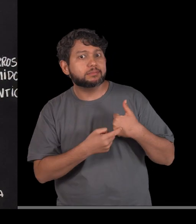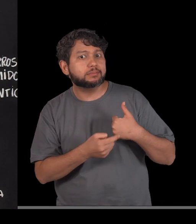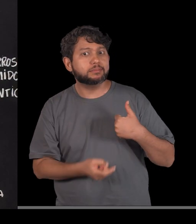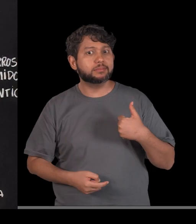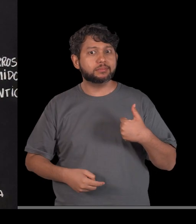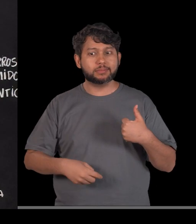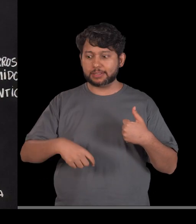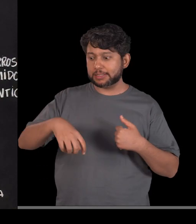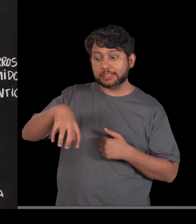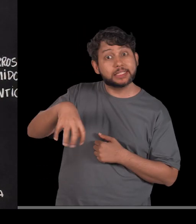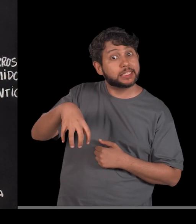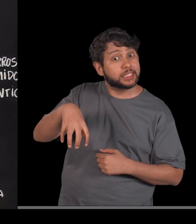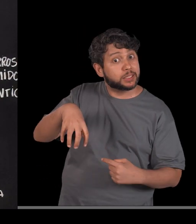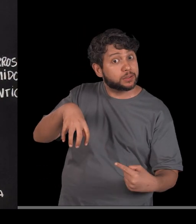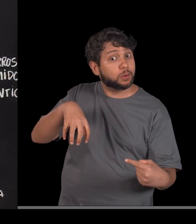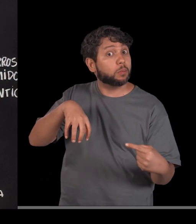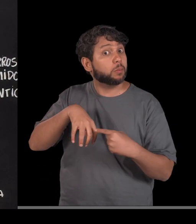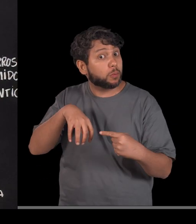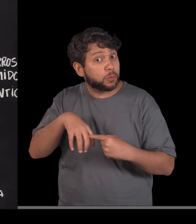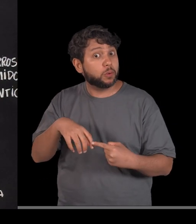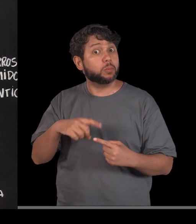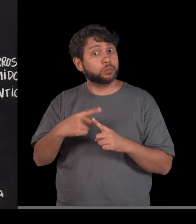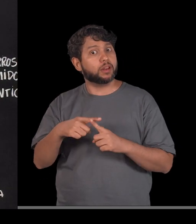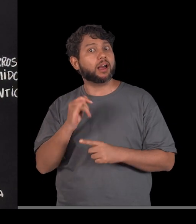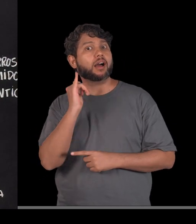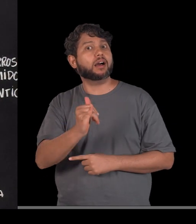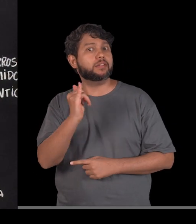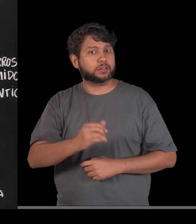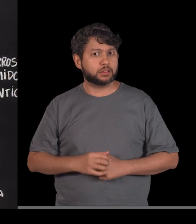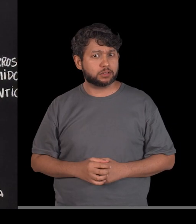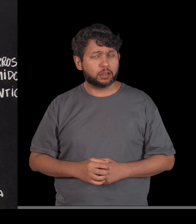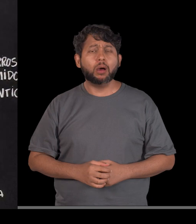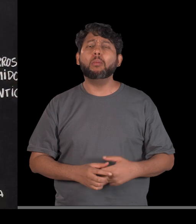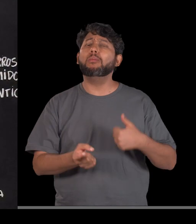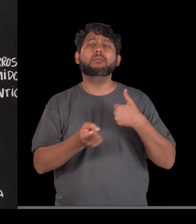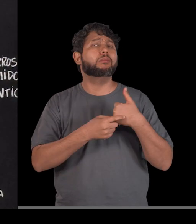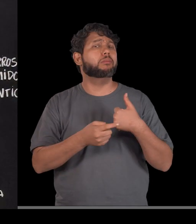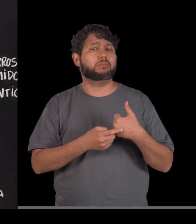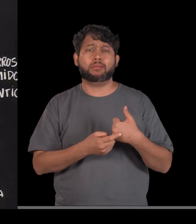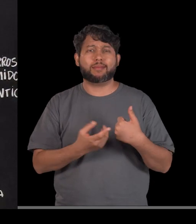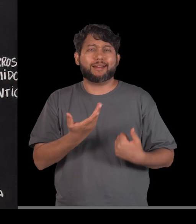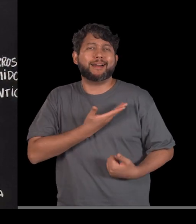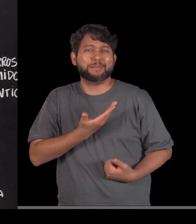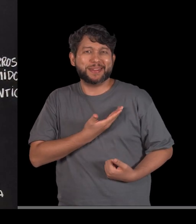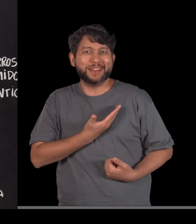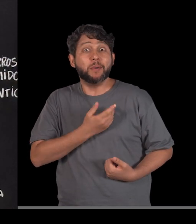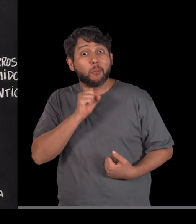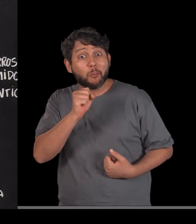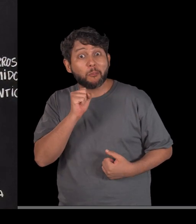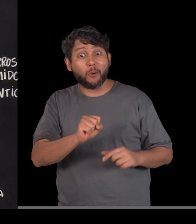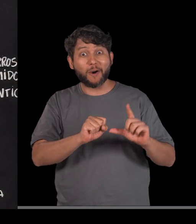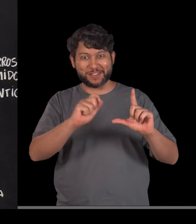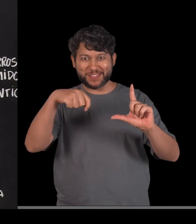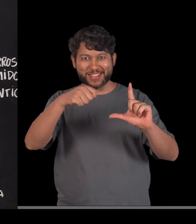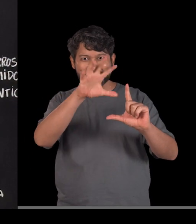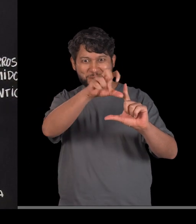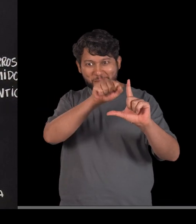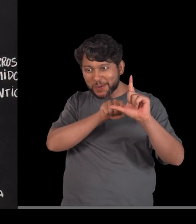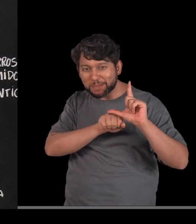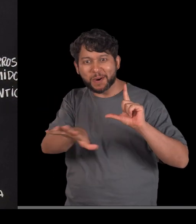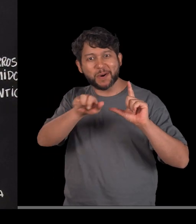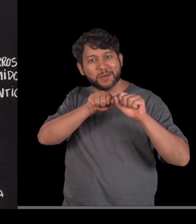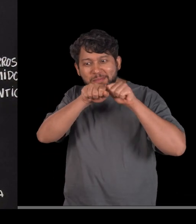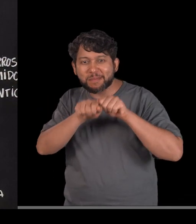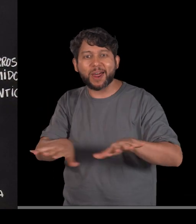Ativa o sininho para estar sempre ligado nos vídeos. E curte e compartilha com seus amigos para podermos disseminar mais o